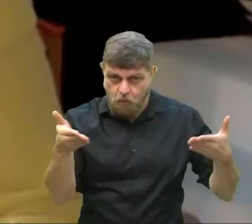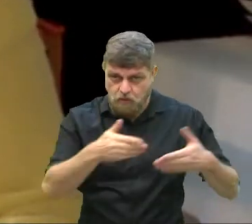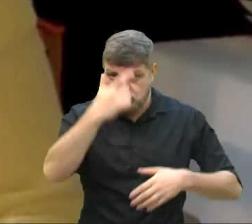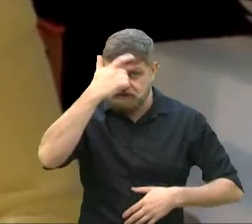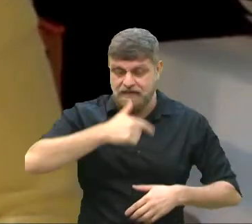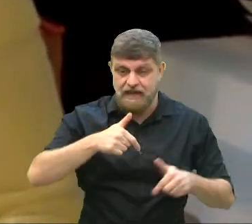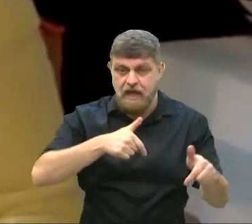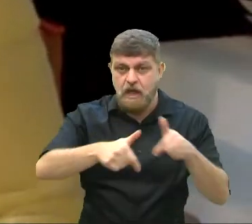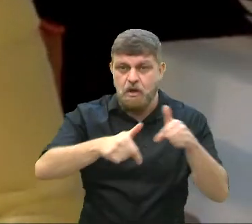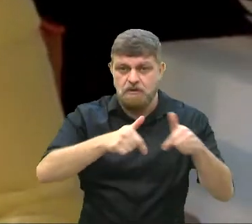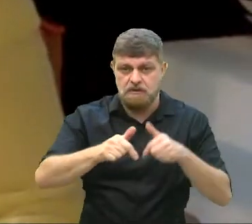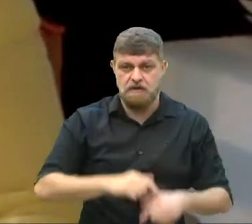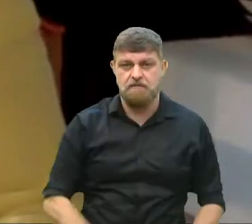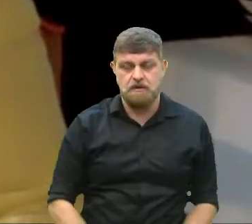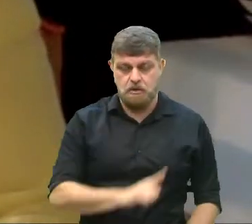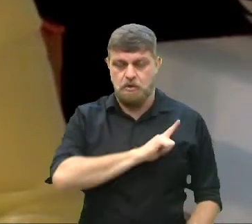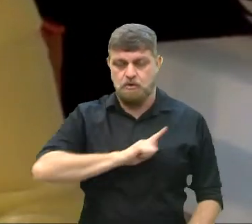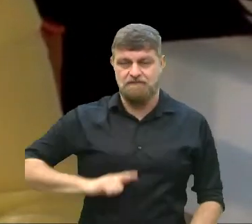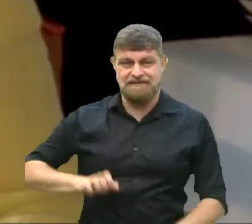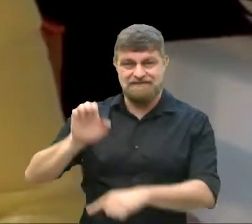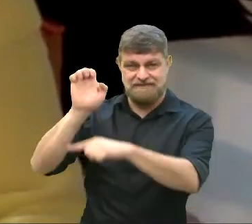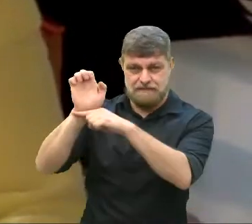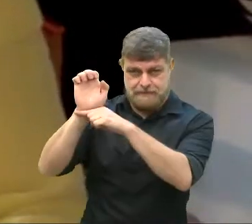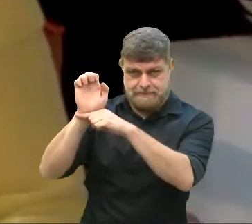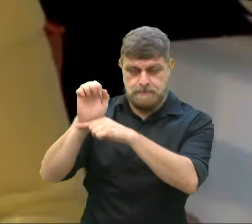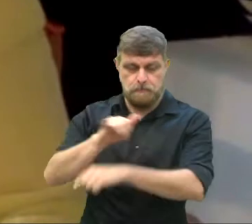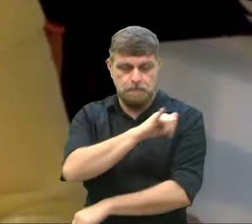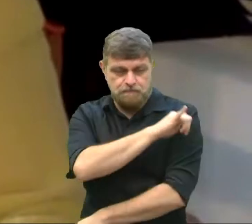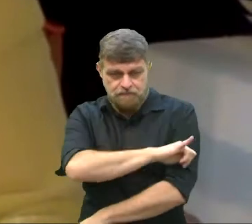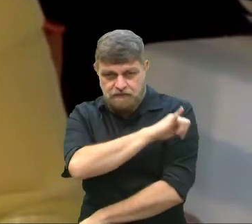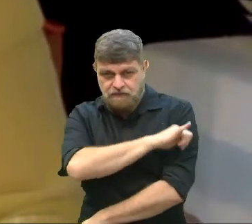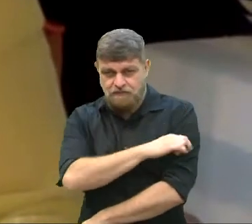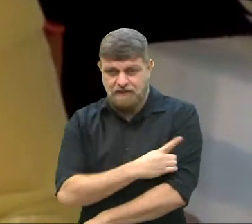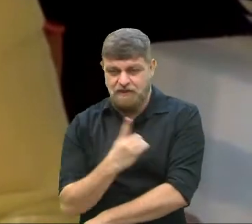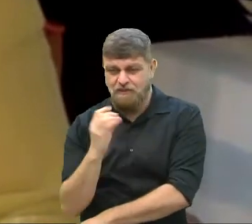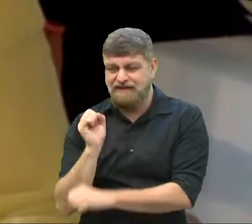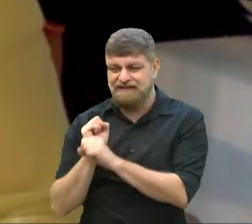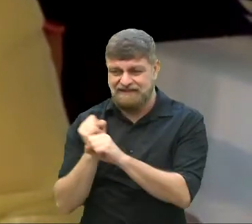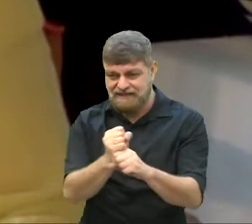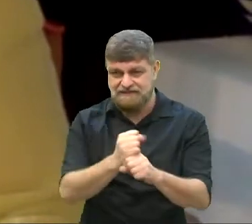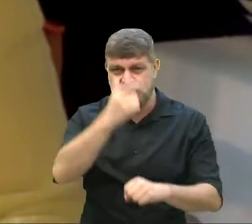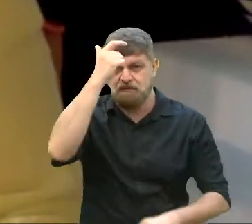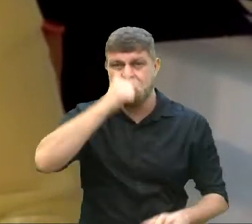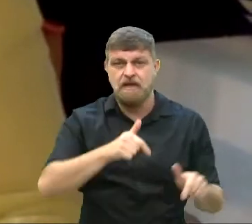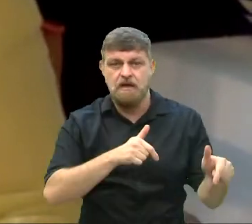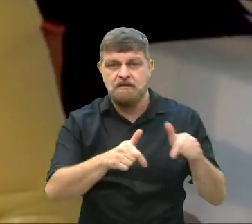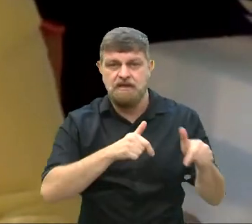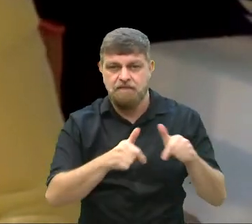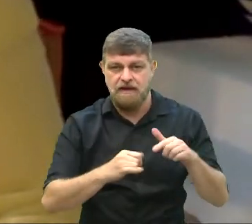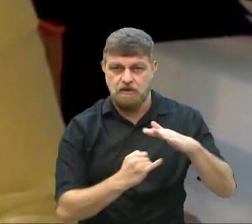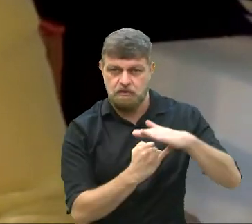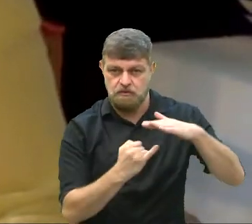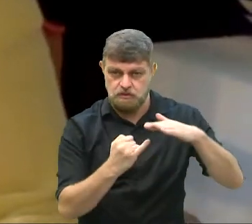trabalho no governo do estado do Rio de Janeiro já há mais de uma década no INEA, Instituto Estadual do Ambiente, e